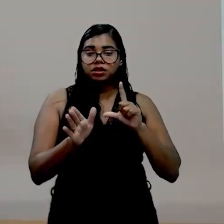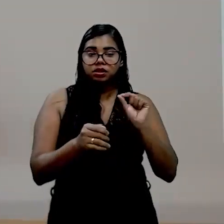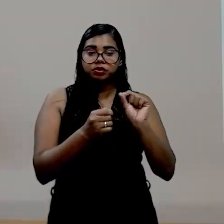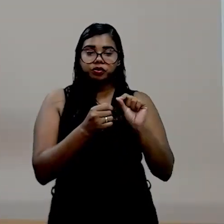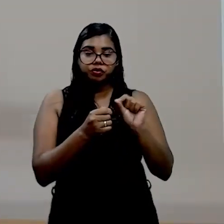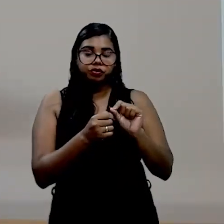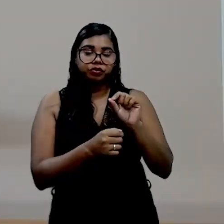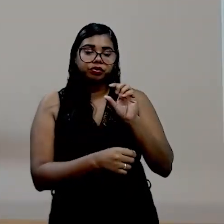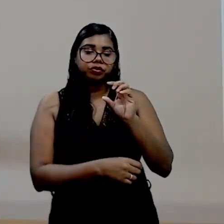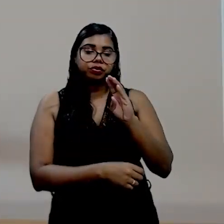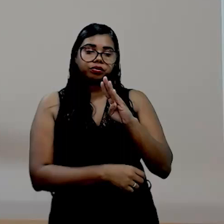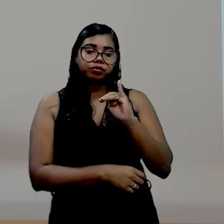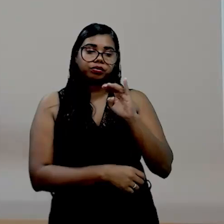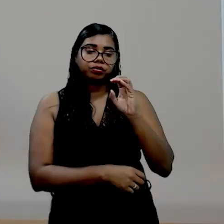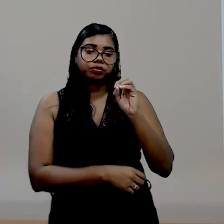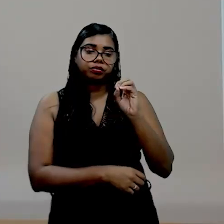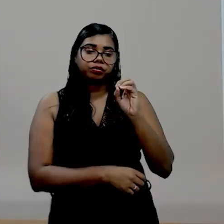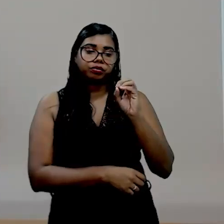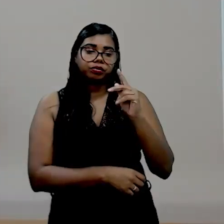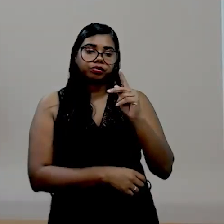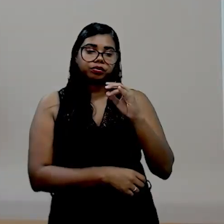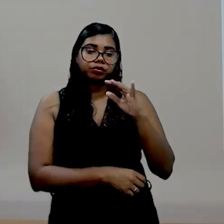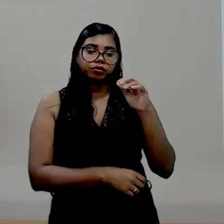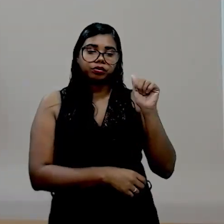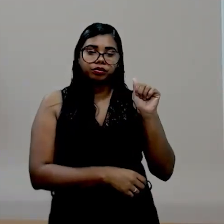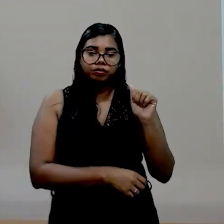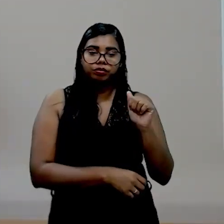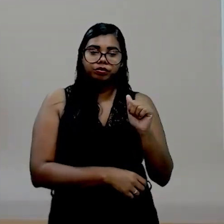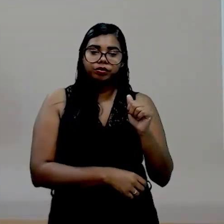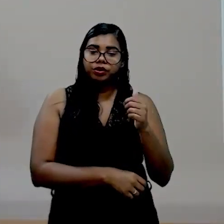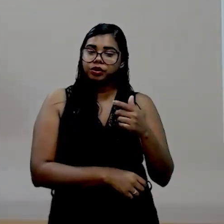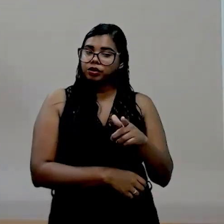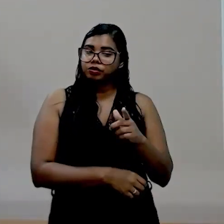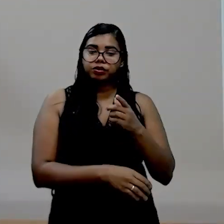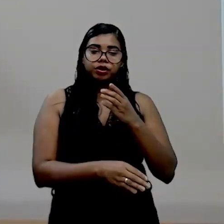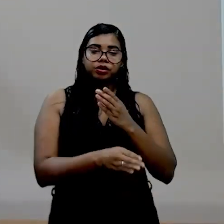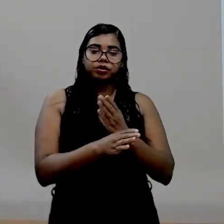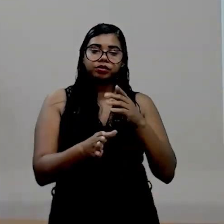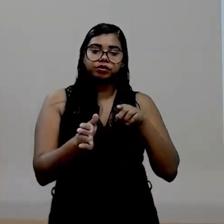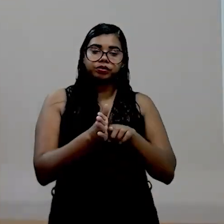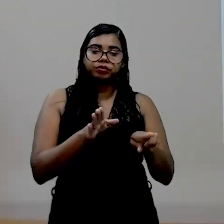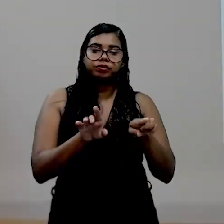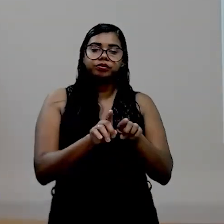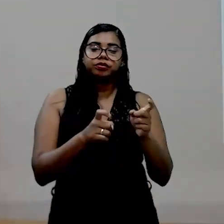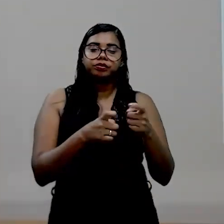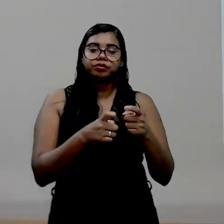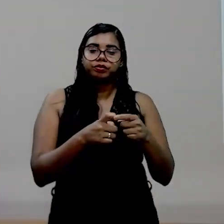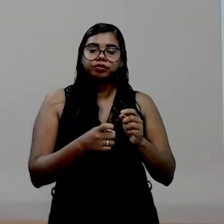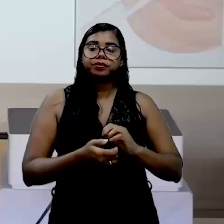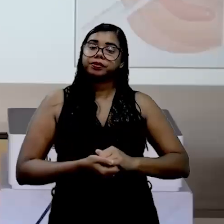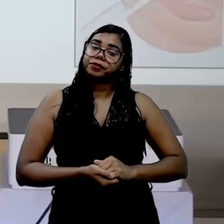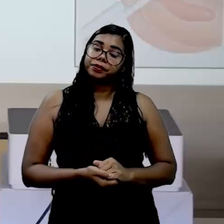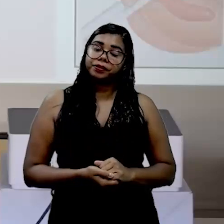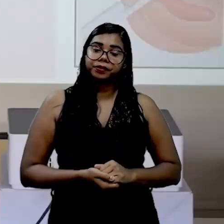alterado, sem ter uma biópsia, não tem diagnóstico. Até então, é um caso suspeito. Né?